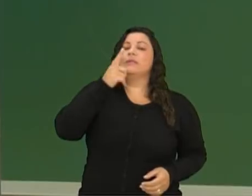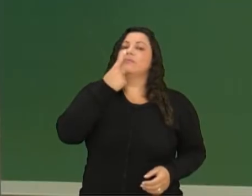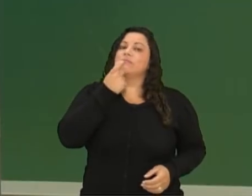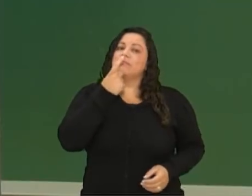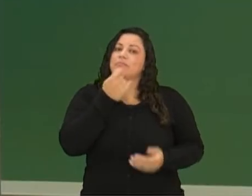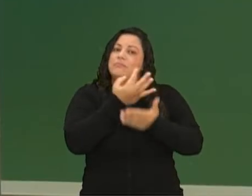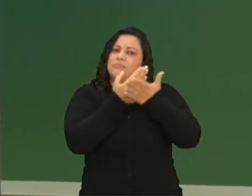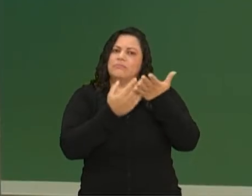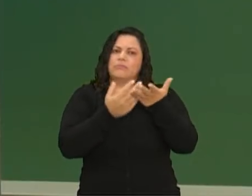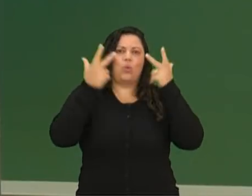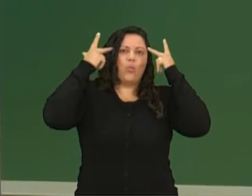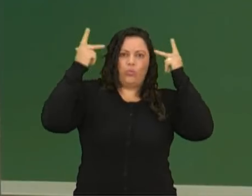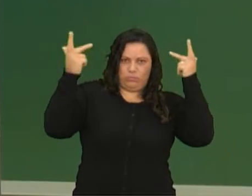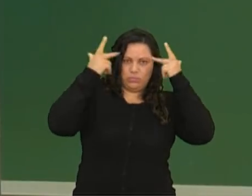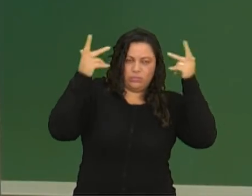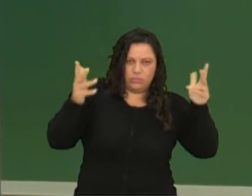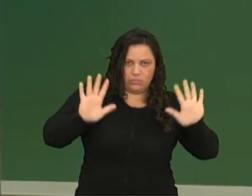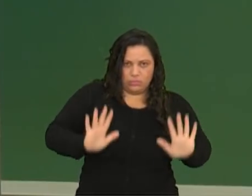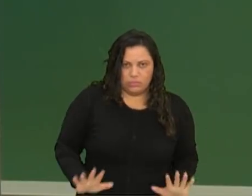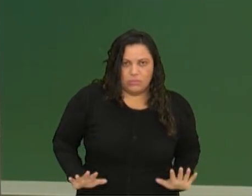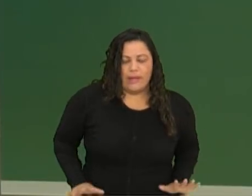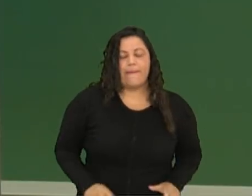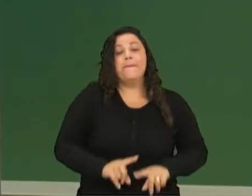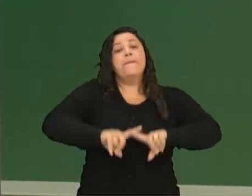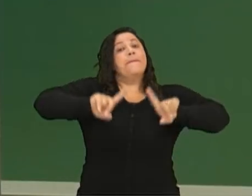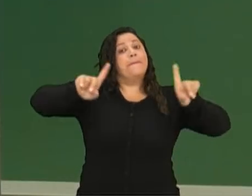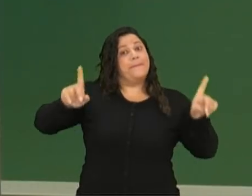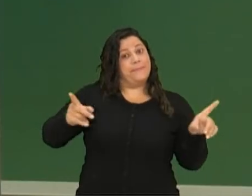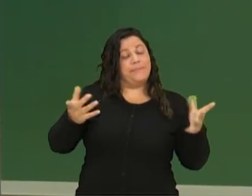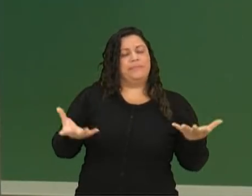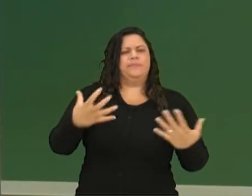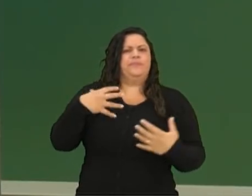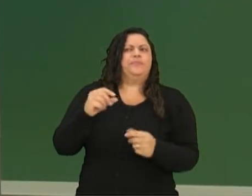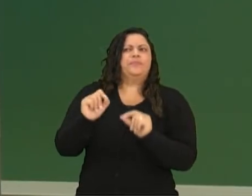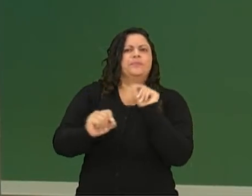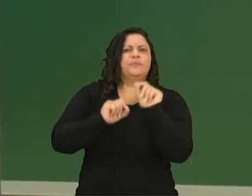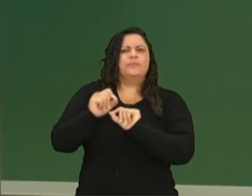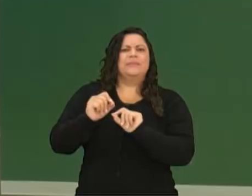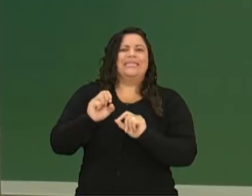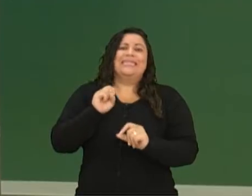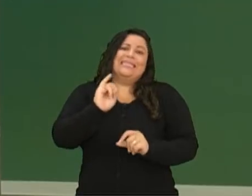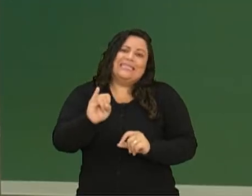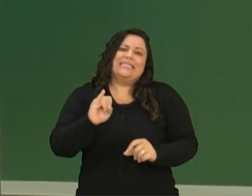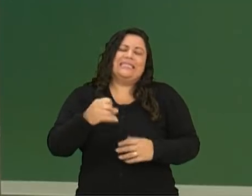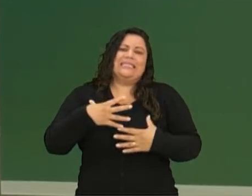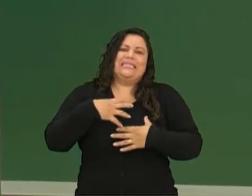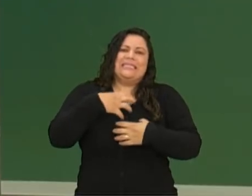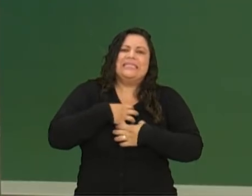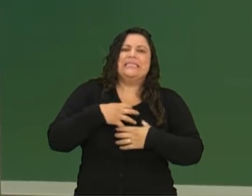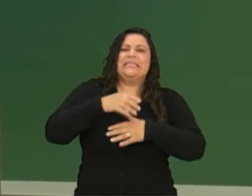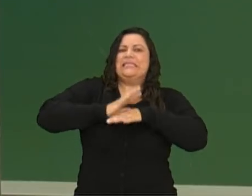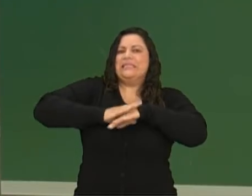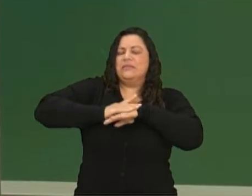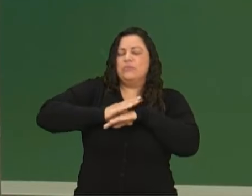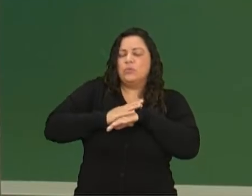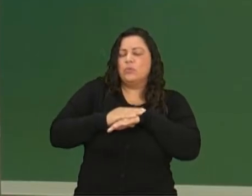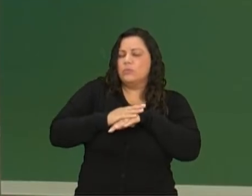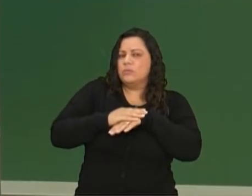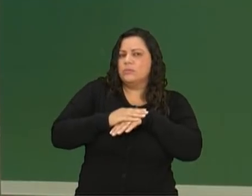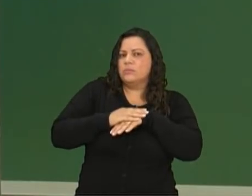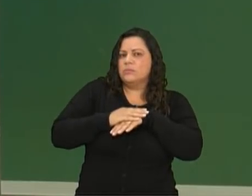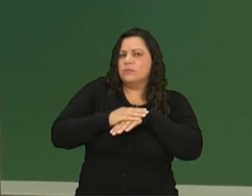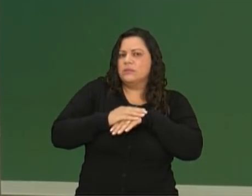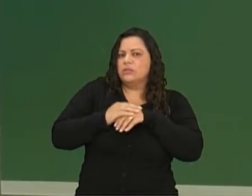Em condições normais. Mas e numa situação em que uma pessoa está com uma infecção, por exemplo? Esse número vai aumentar.